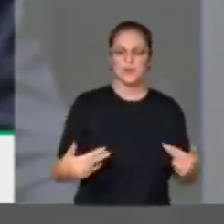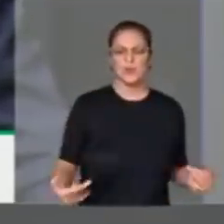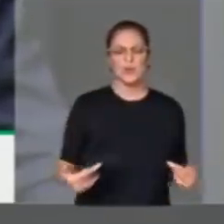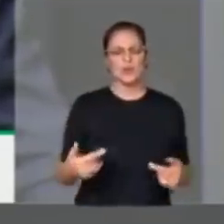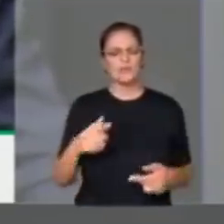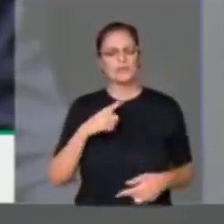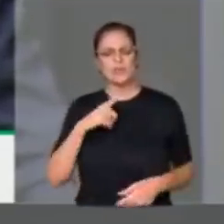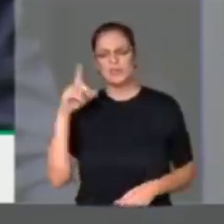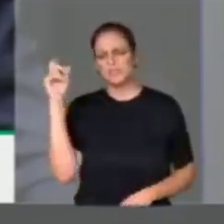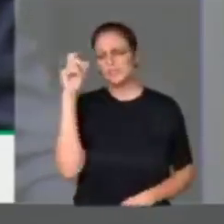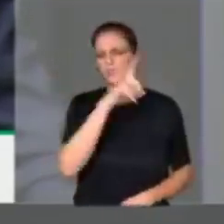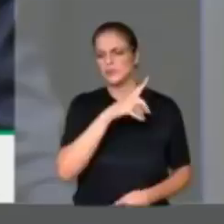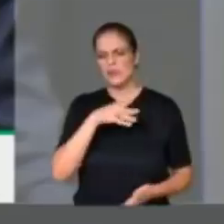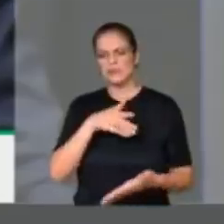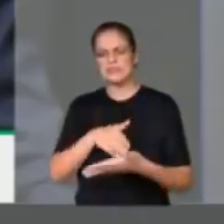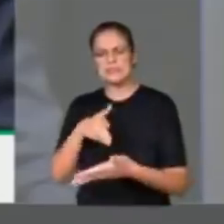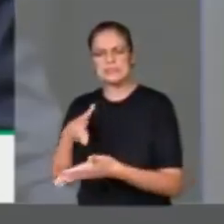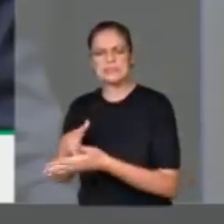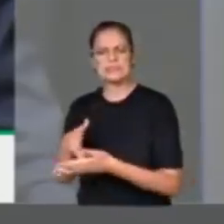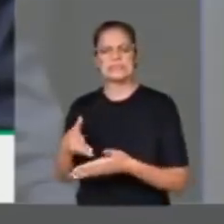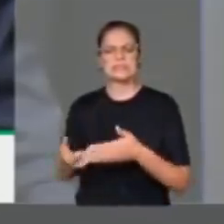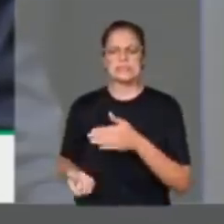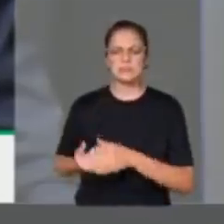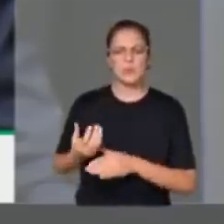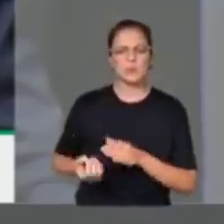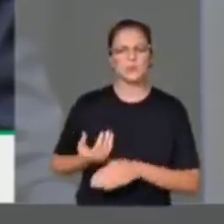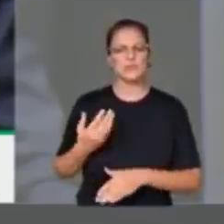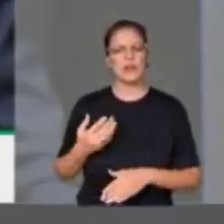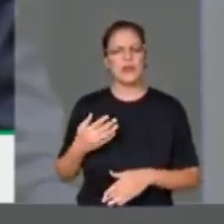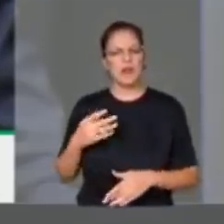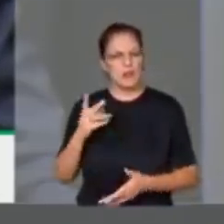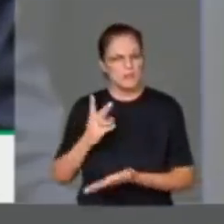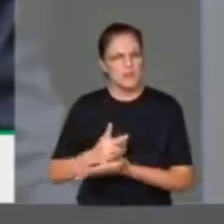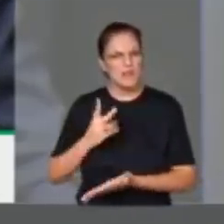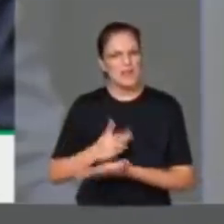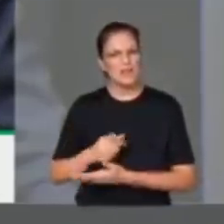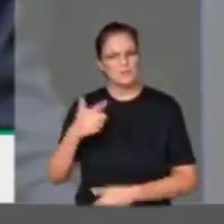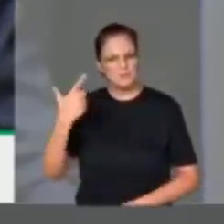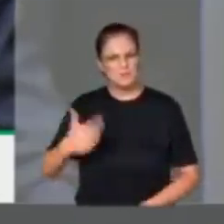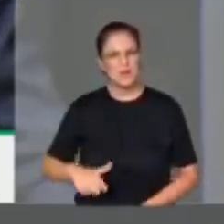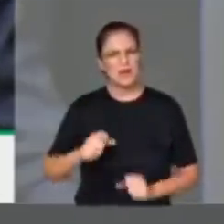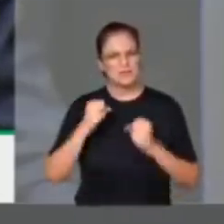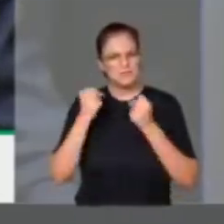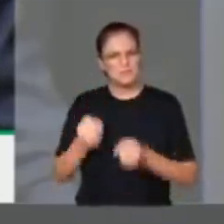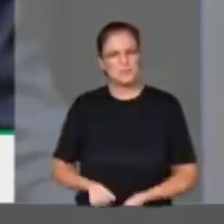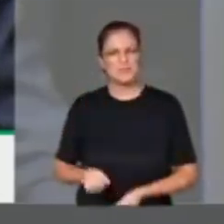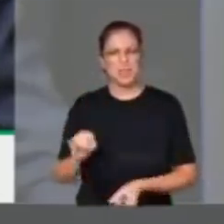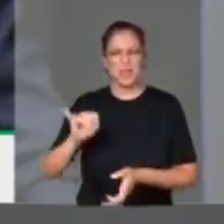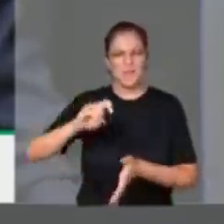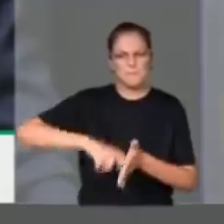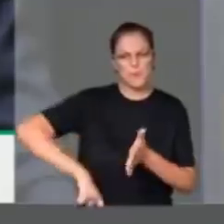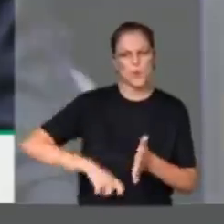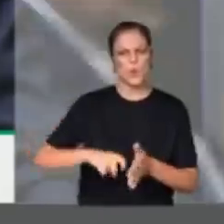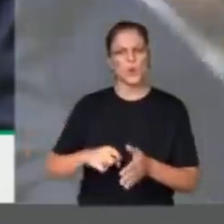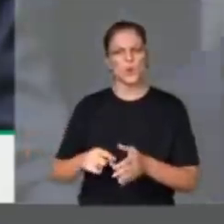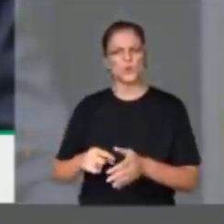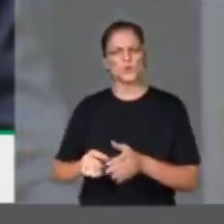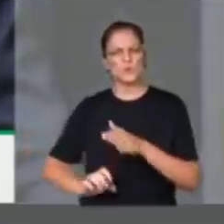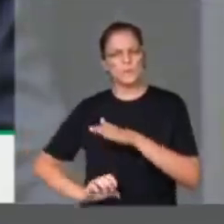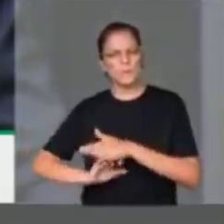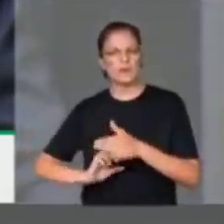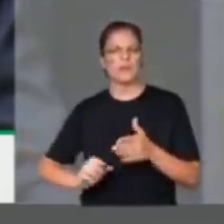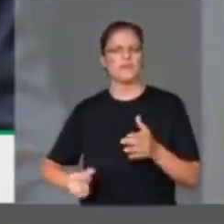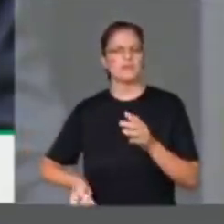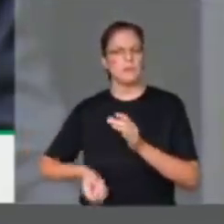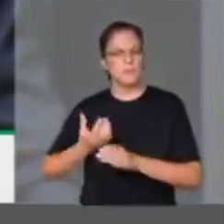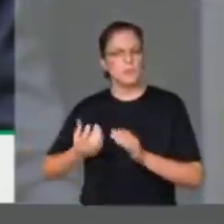tem gargalos gigantescos de produtividade, ainda penalizar o produtor brasileiro, ainda penalizar o